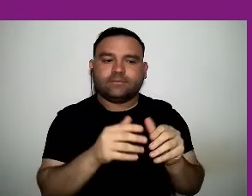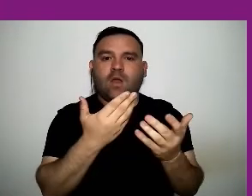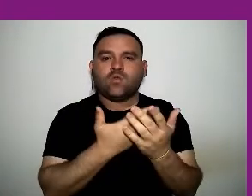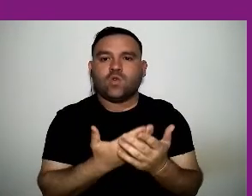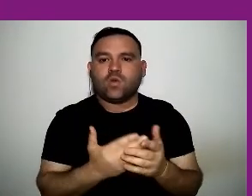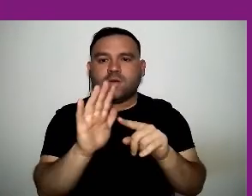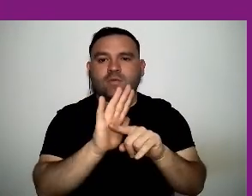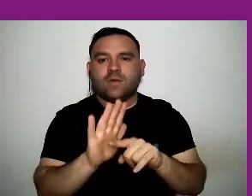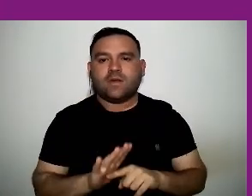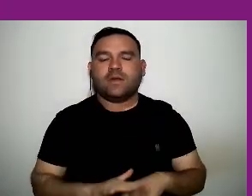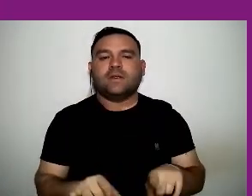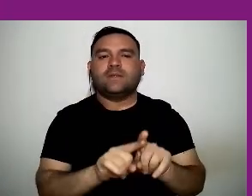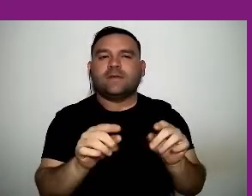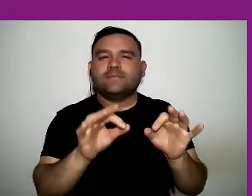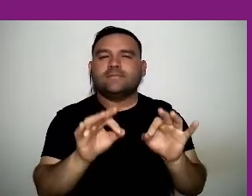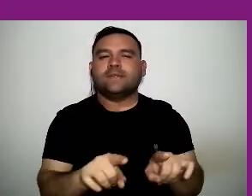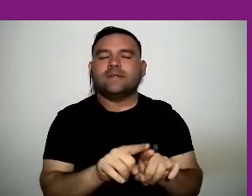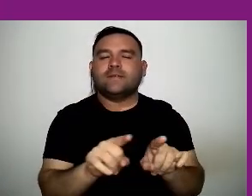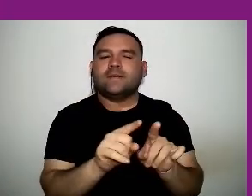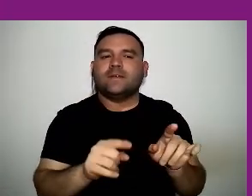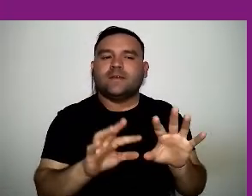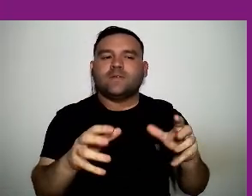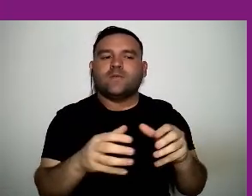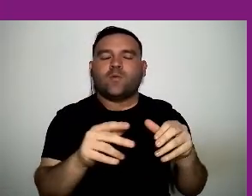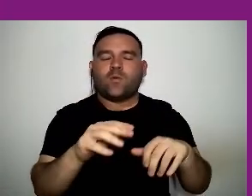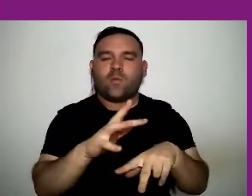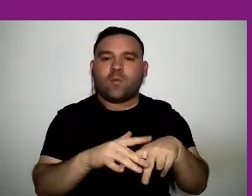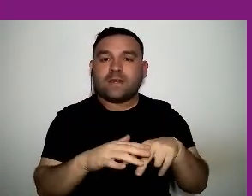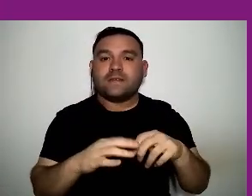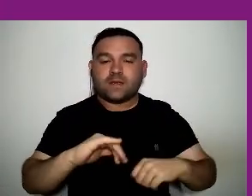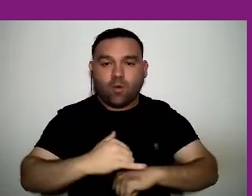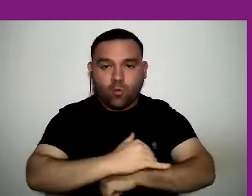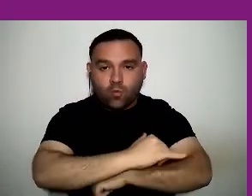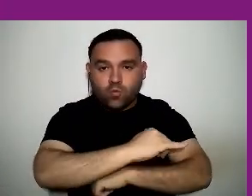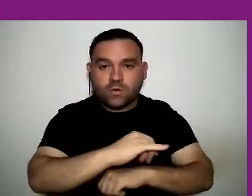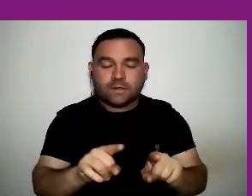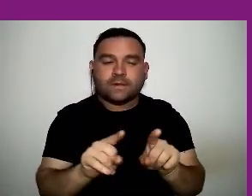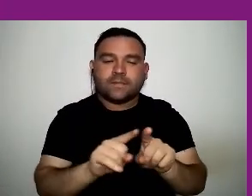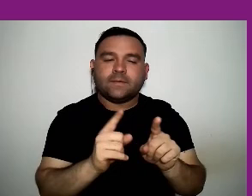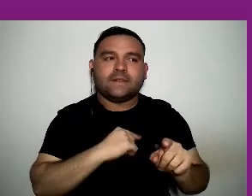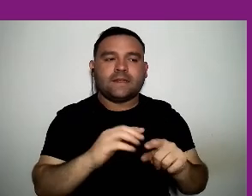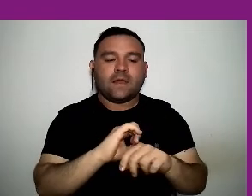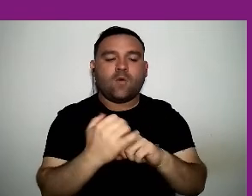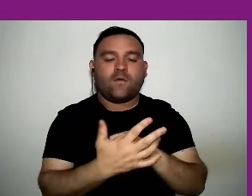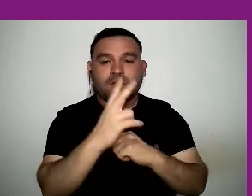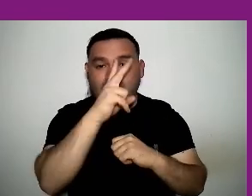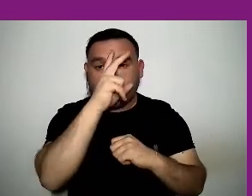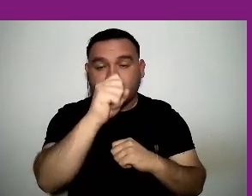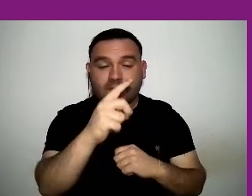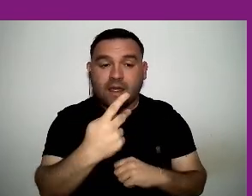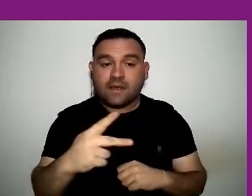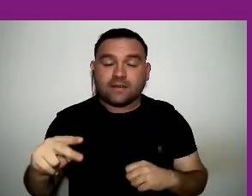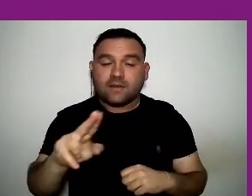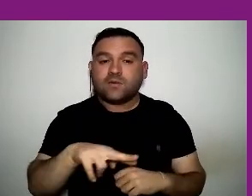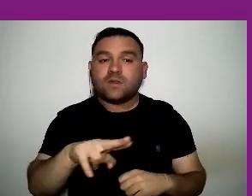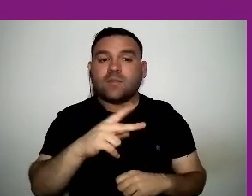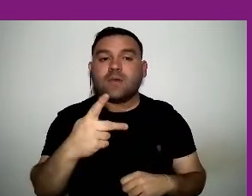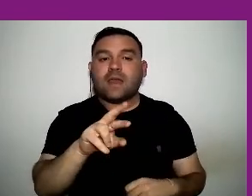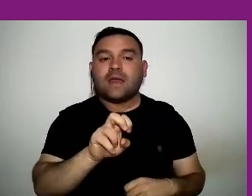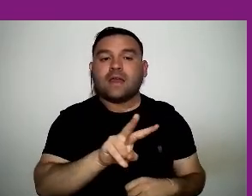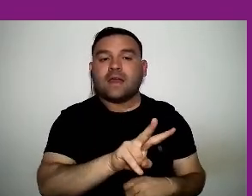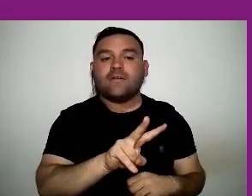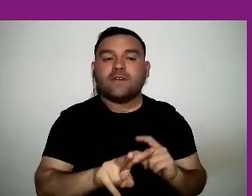estudou exatamente esse nicho de pacientes obesos com COVID grave, em que eles utilizaram o modo